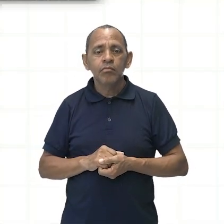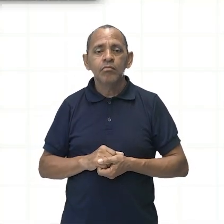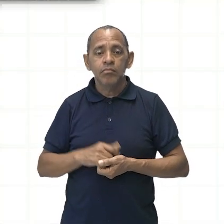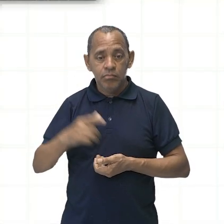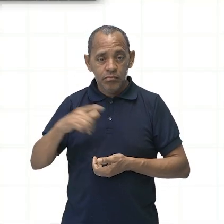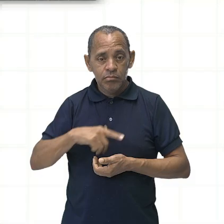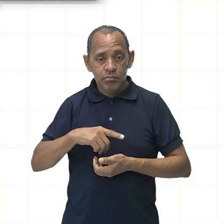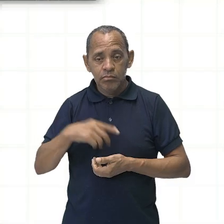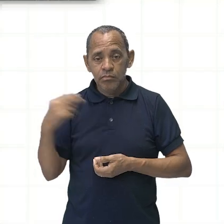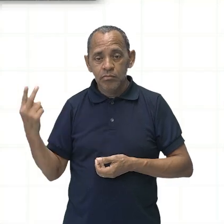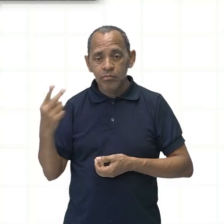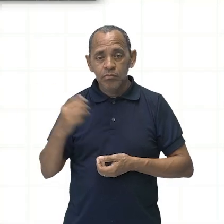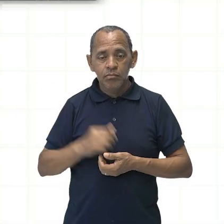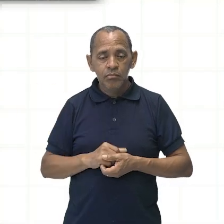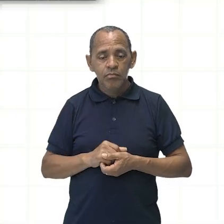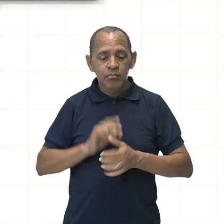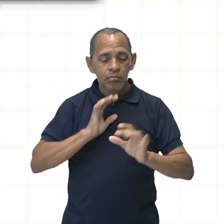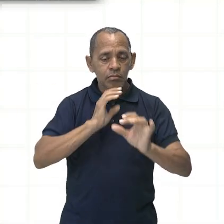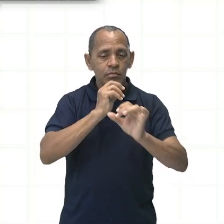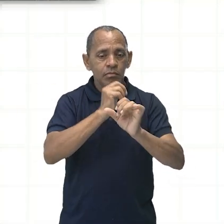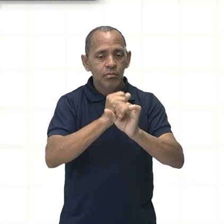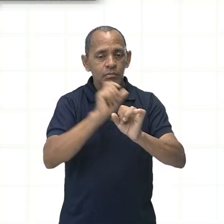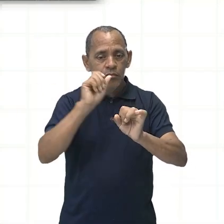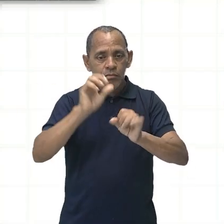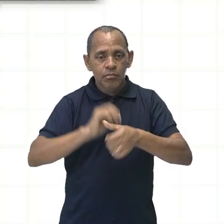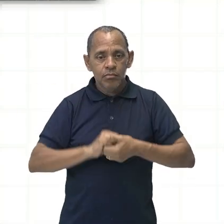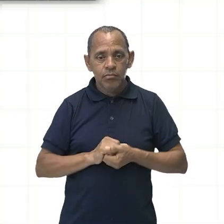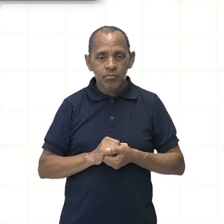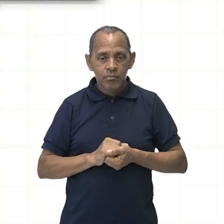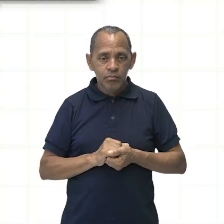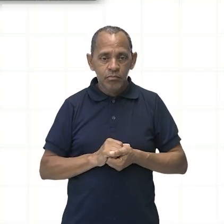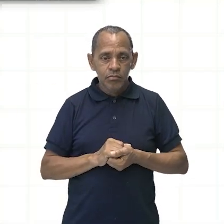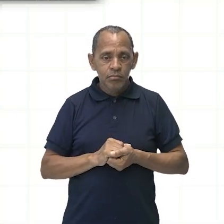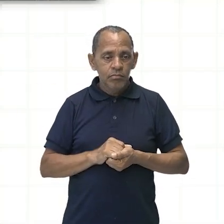35,5 para chegarmos ao valor. Que isso nos dá, então,